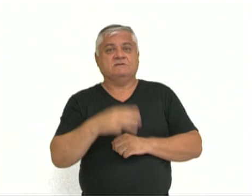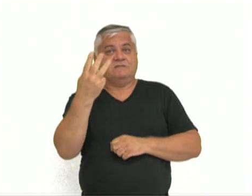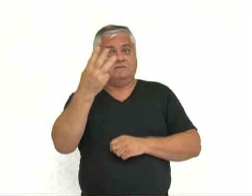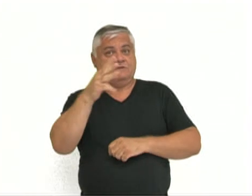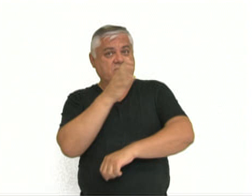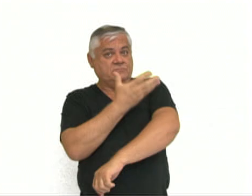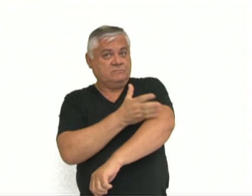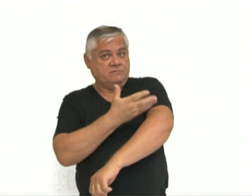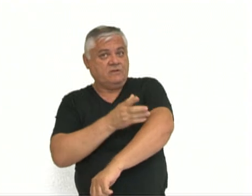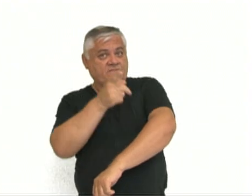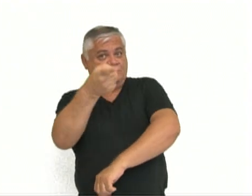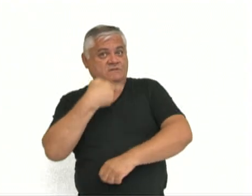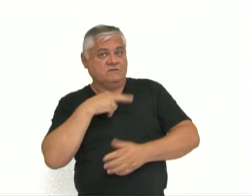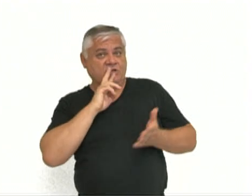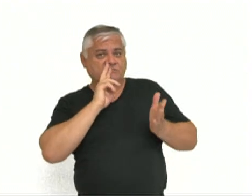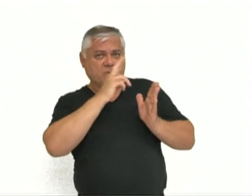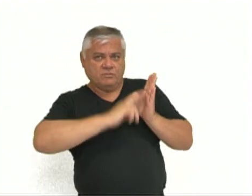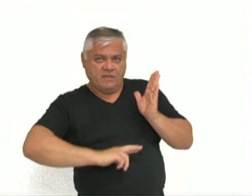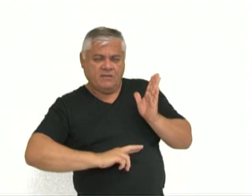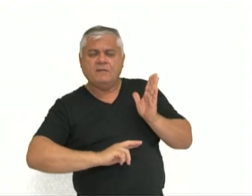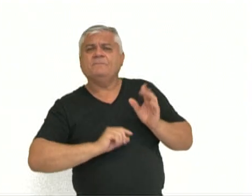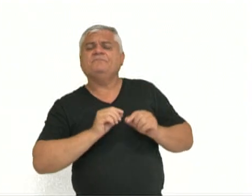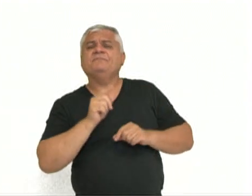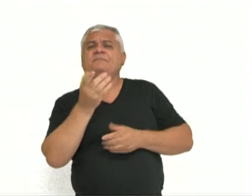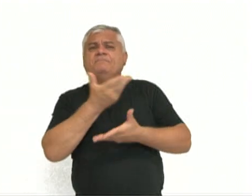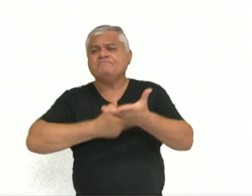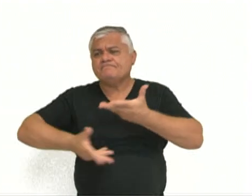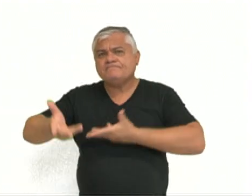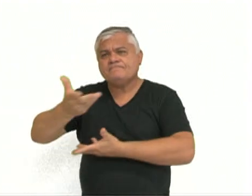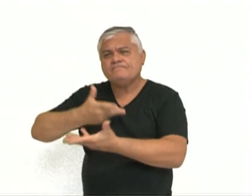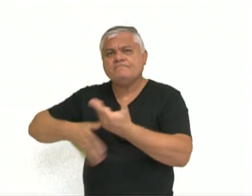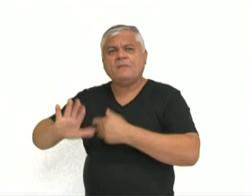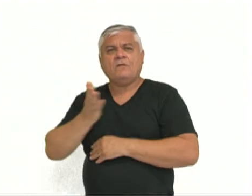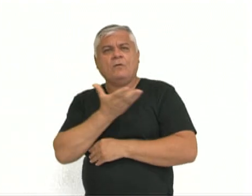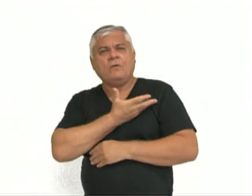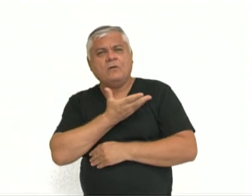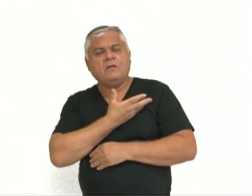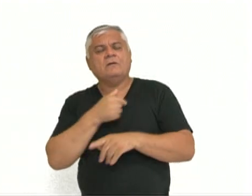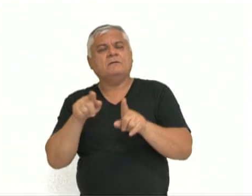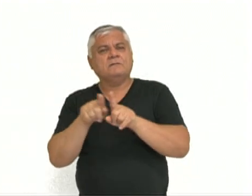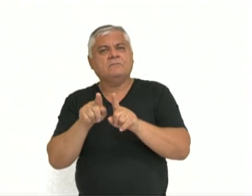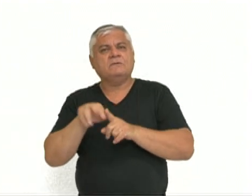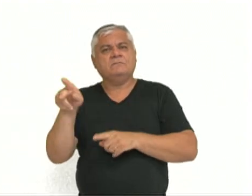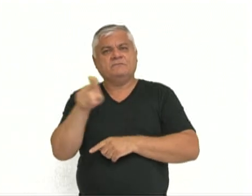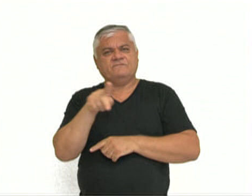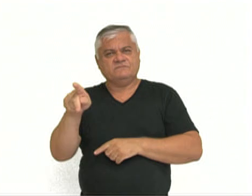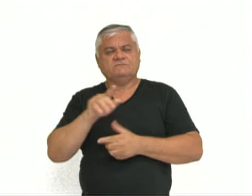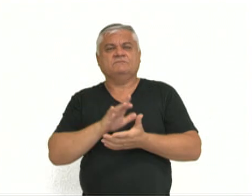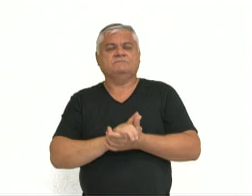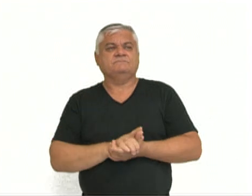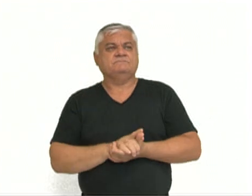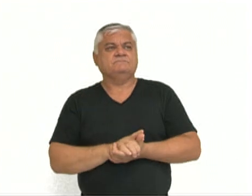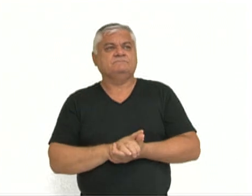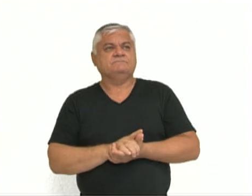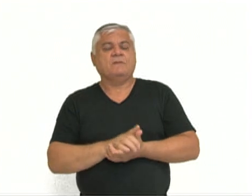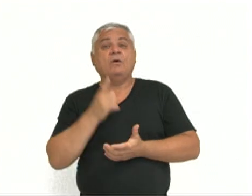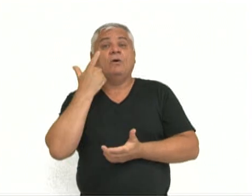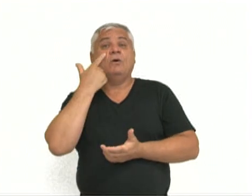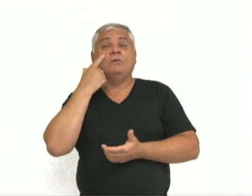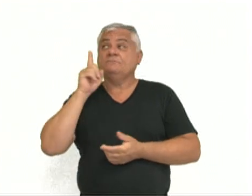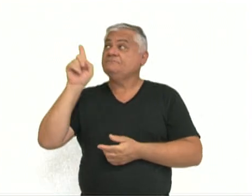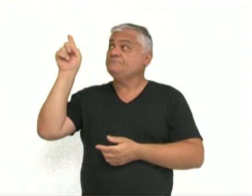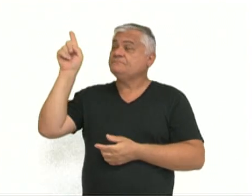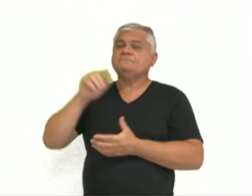vocês responderem aí e vocês compartilharem com os seus colegas e também com o teu professor. Tá? Olha lá, ó.